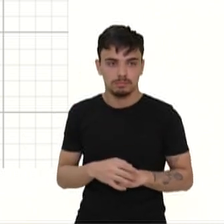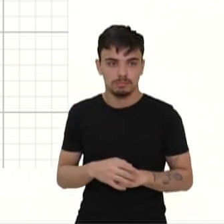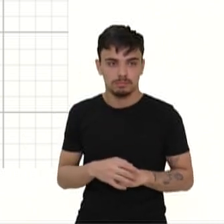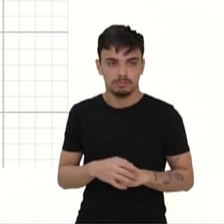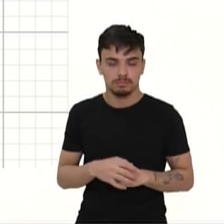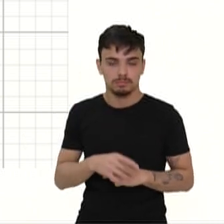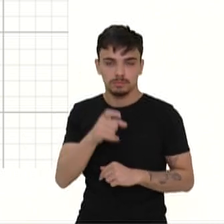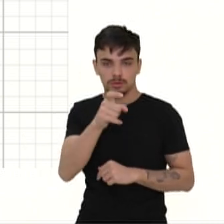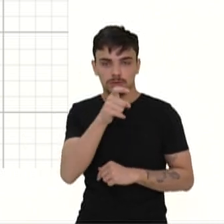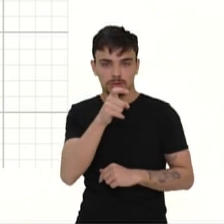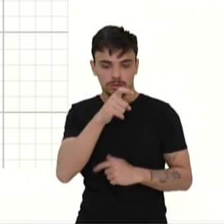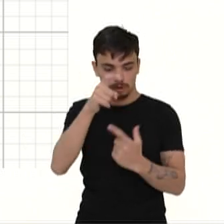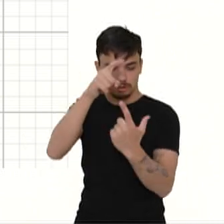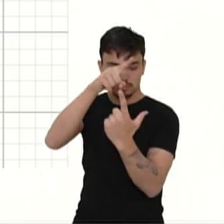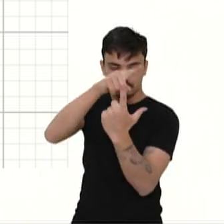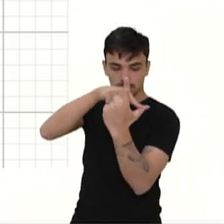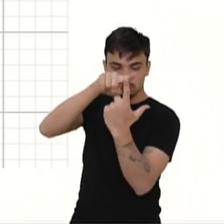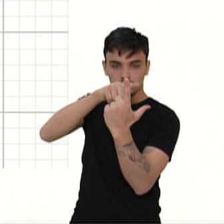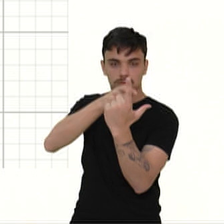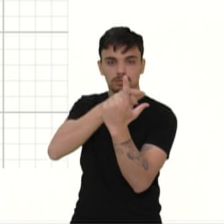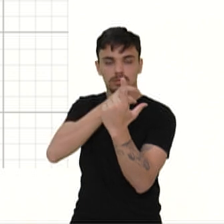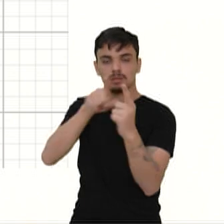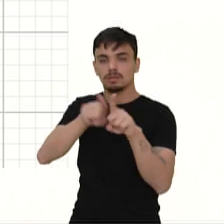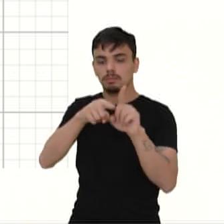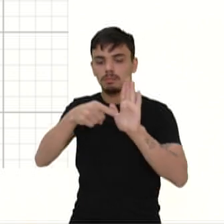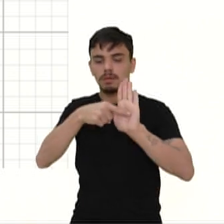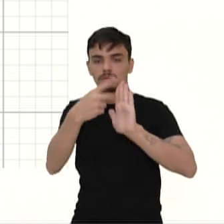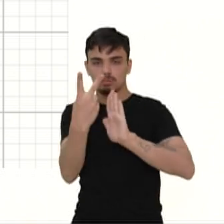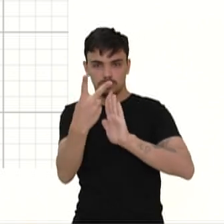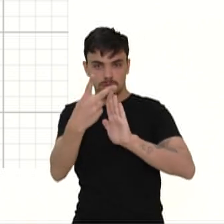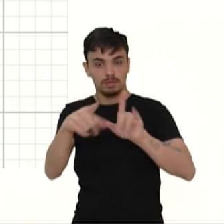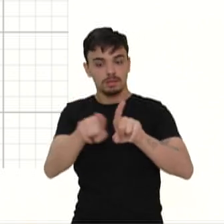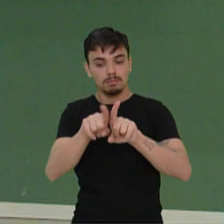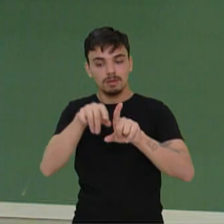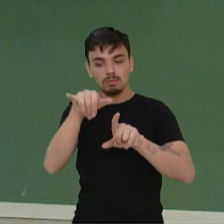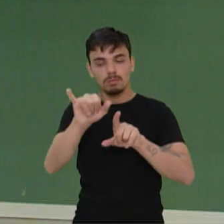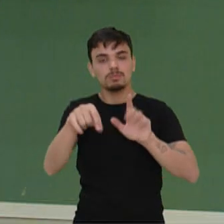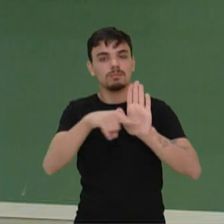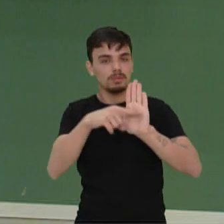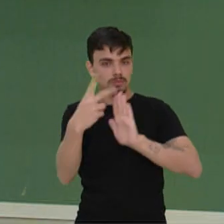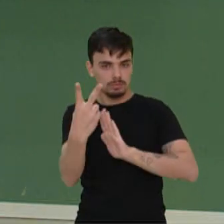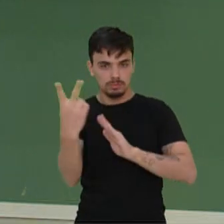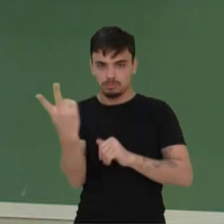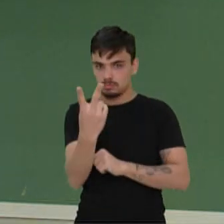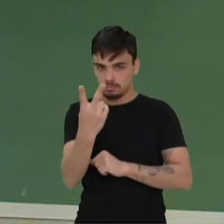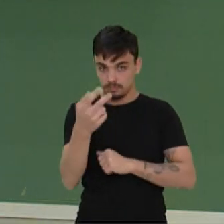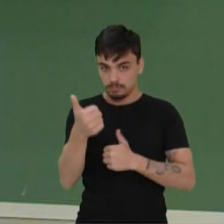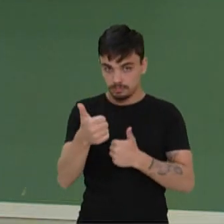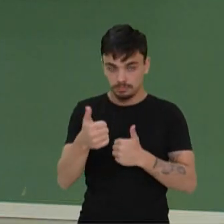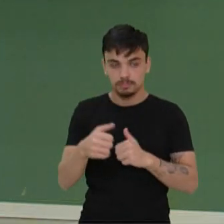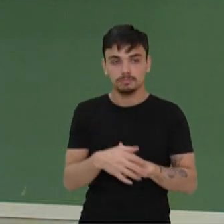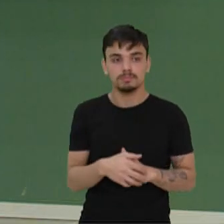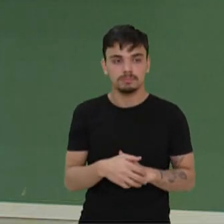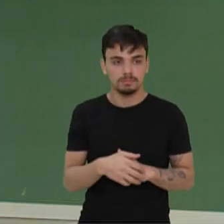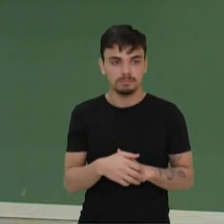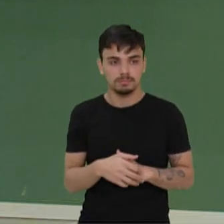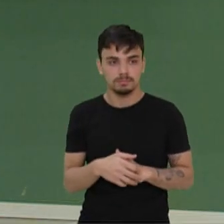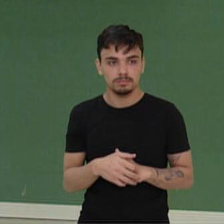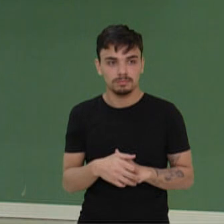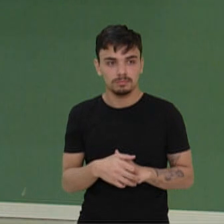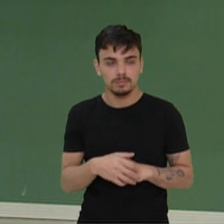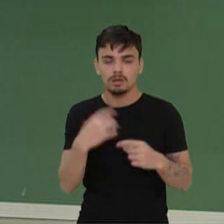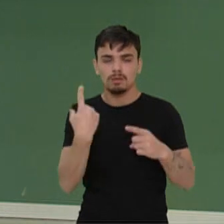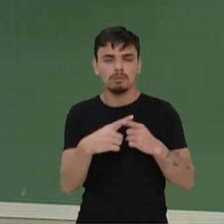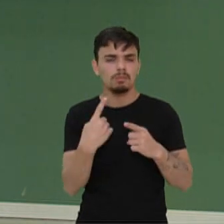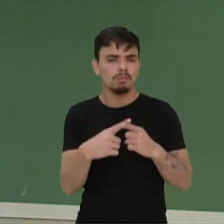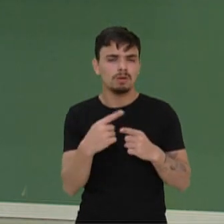do vértice é menos 2 e o y do vértice também é menos 2. Né? Então tá lá, o vértice é menos 2 e menos 2. Por